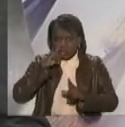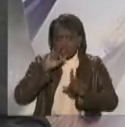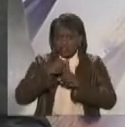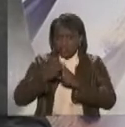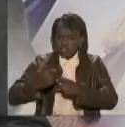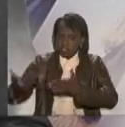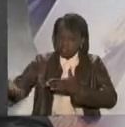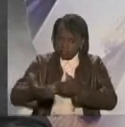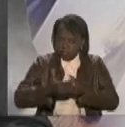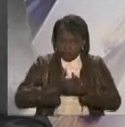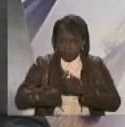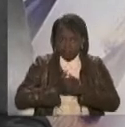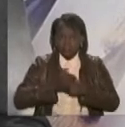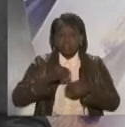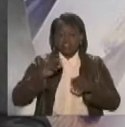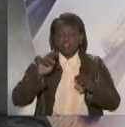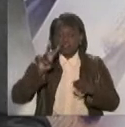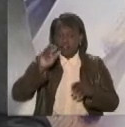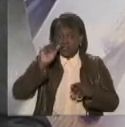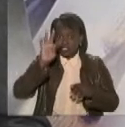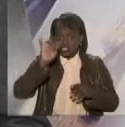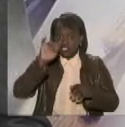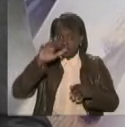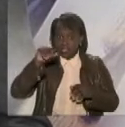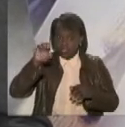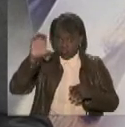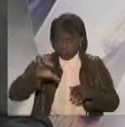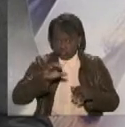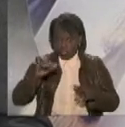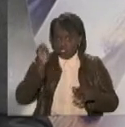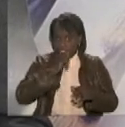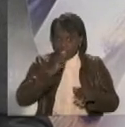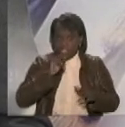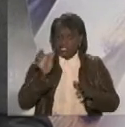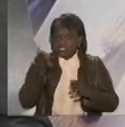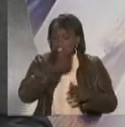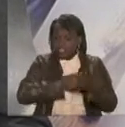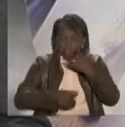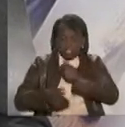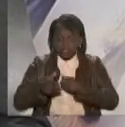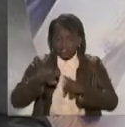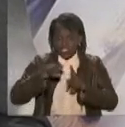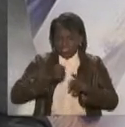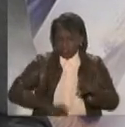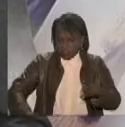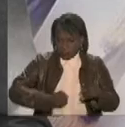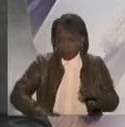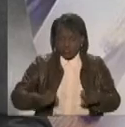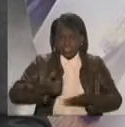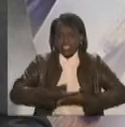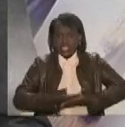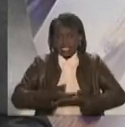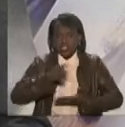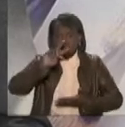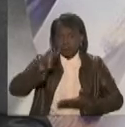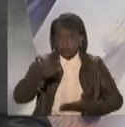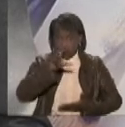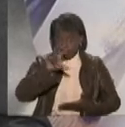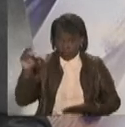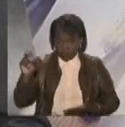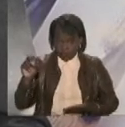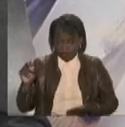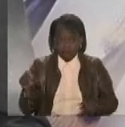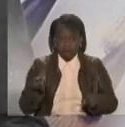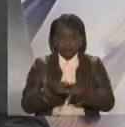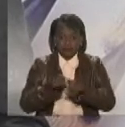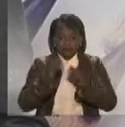em riscos sociais, reconhecida pelo Vaticano por salvar do aborto a vida de 2.500